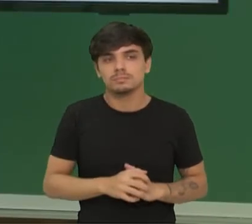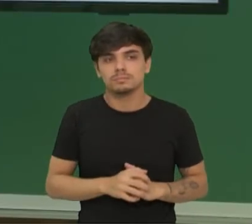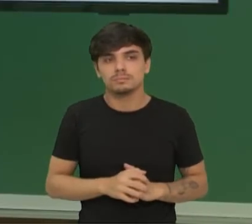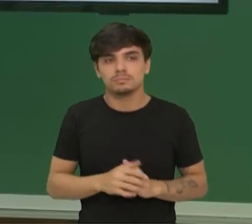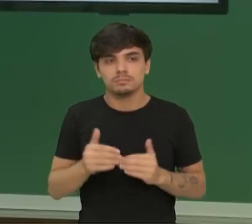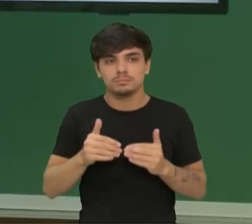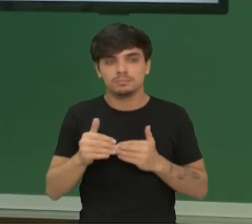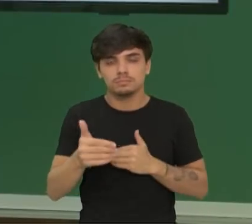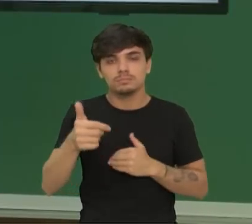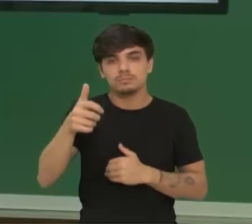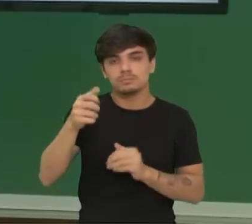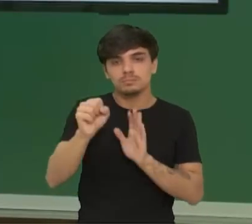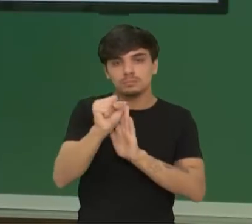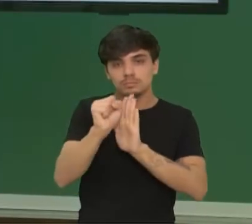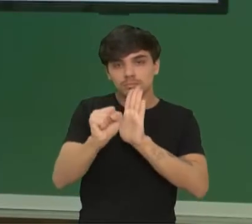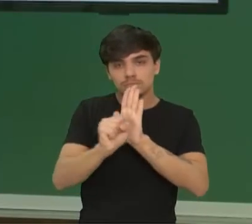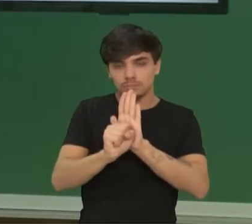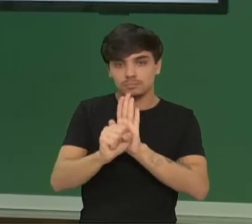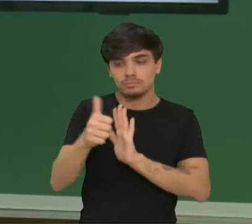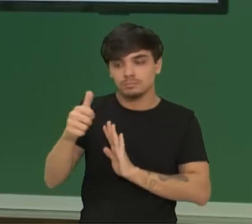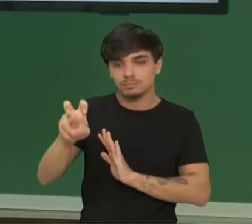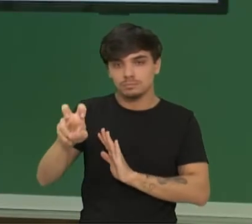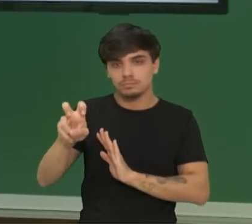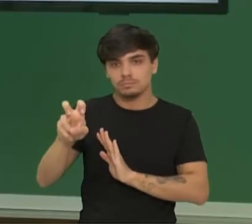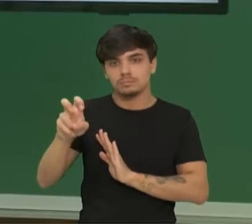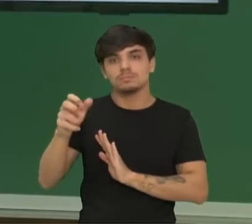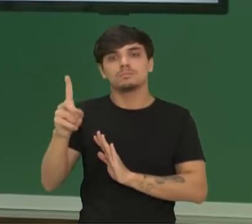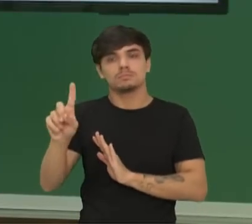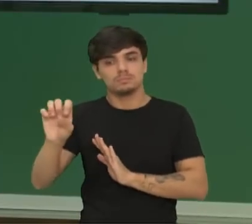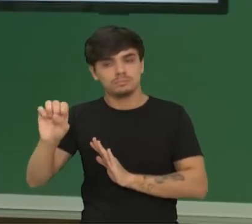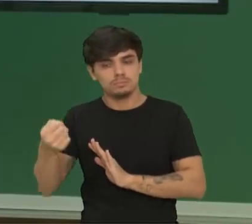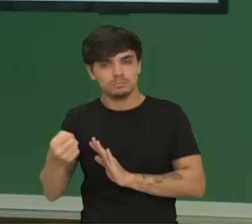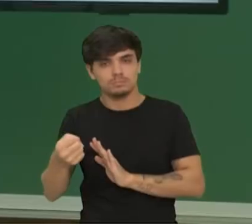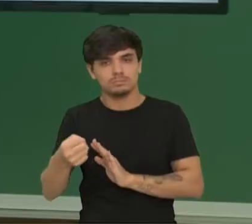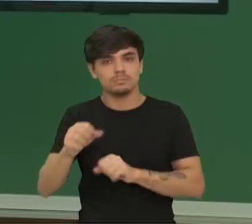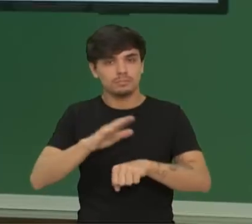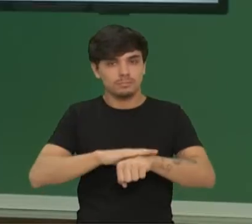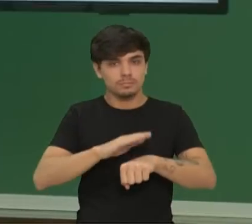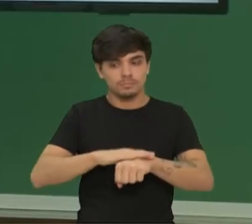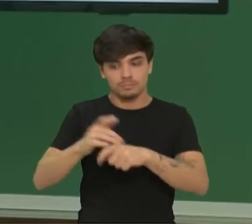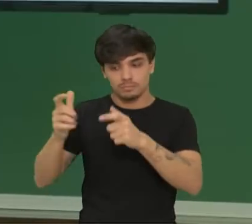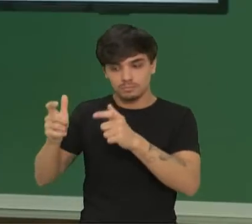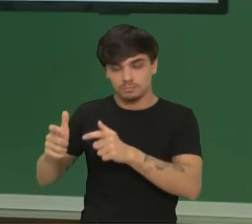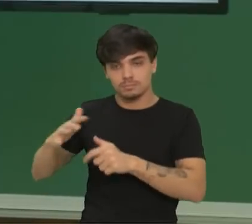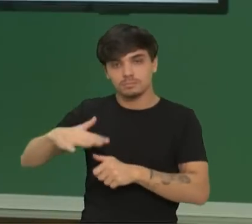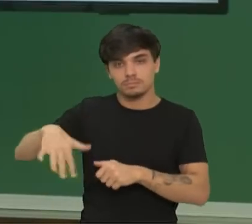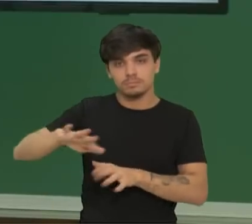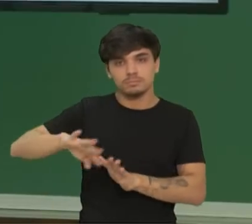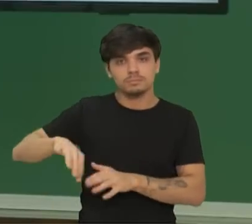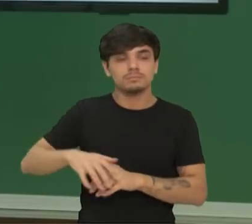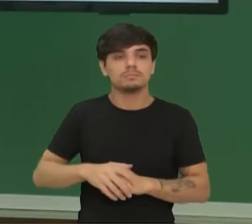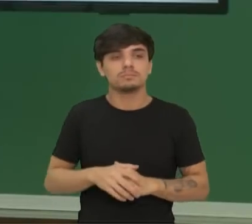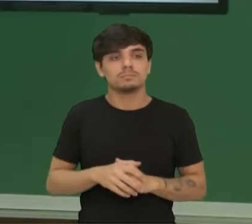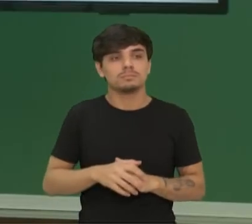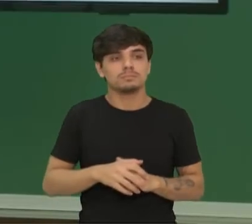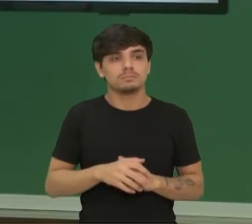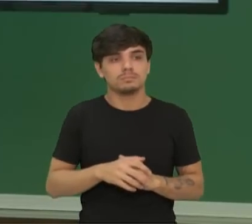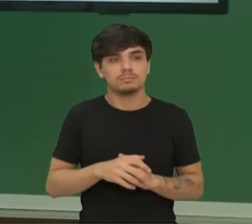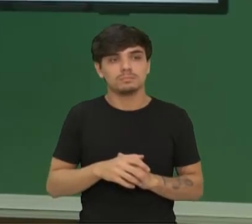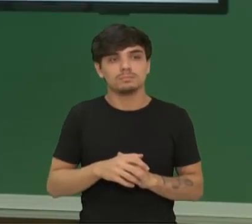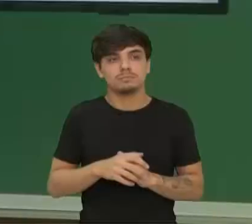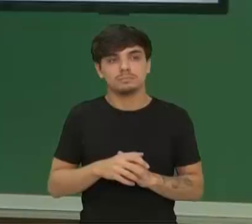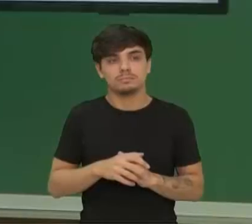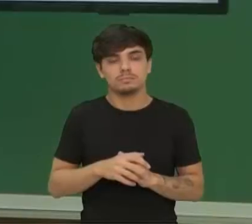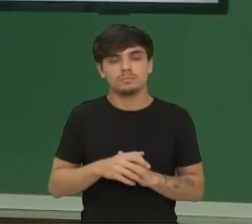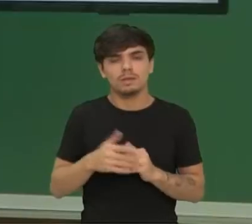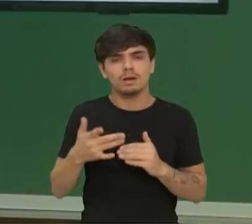séculos XV e XVIII, não pode esquecer, tempo e espaço específico. Tais princípios